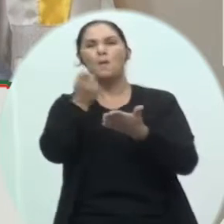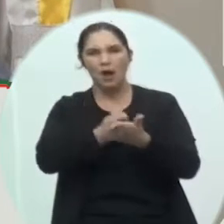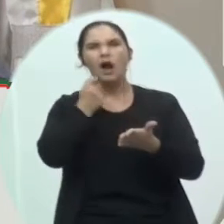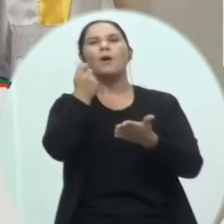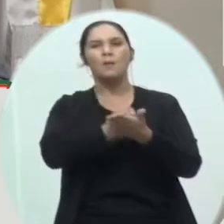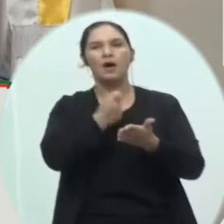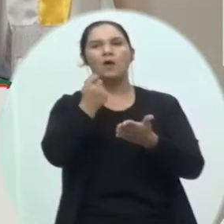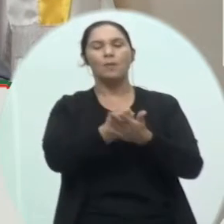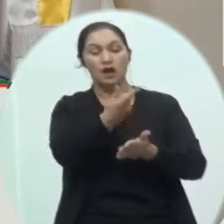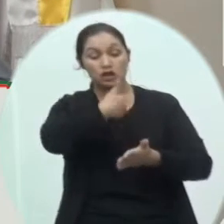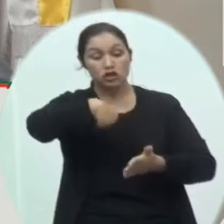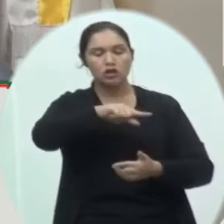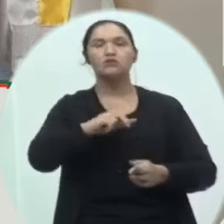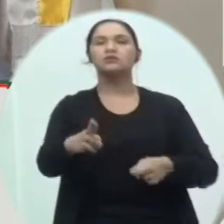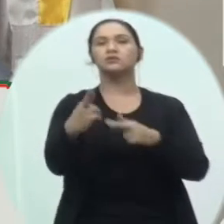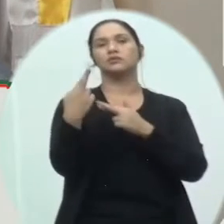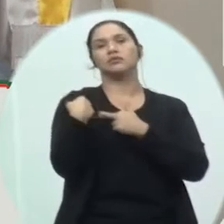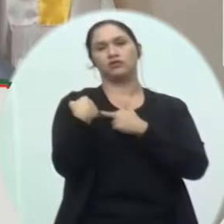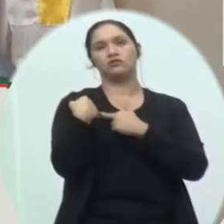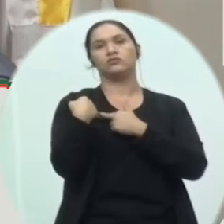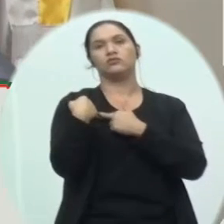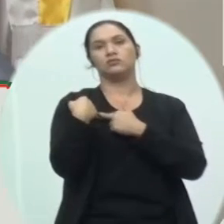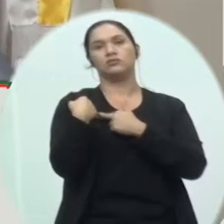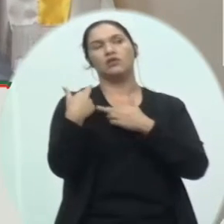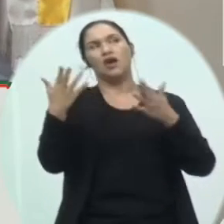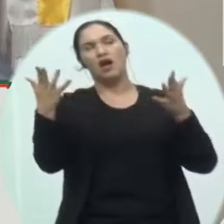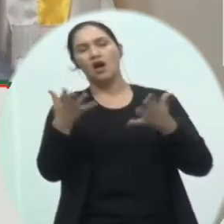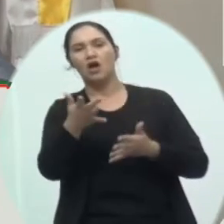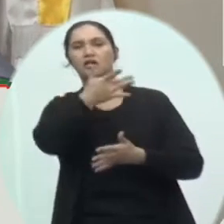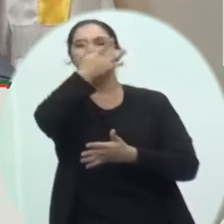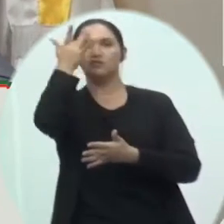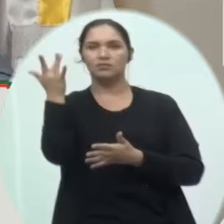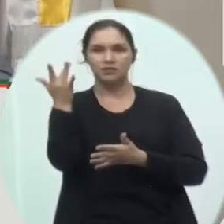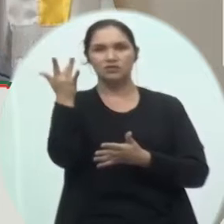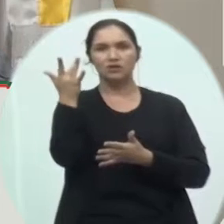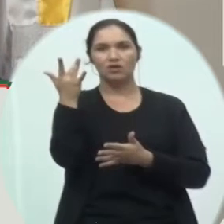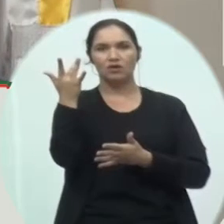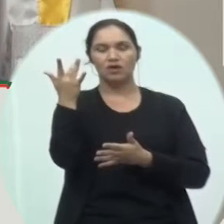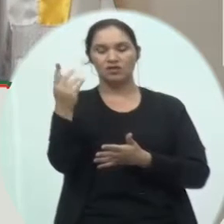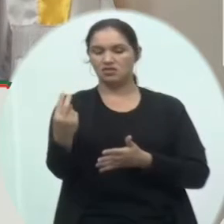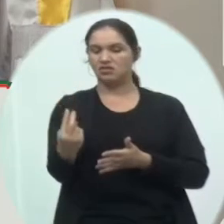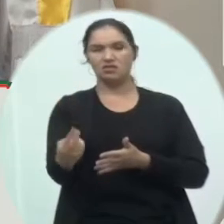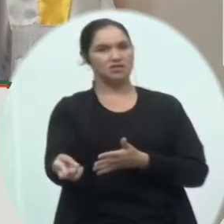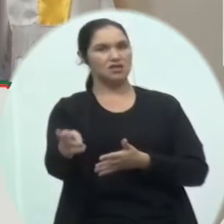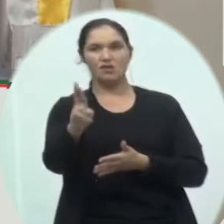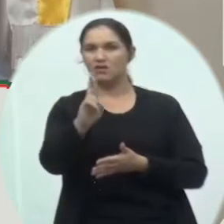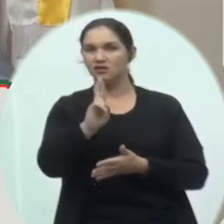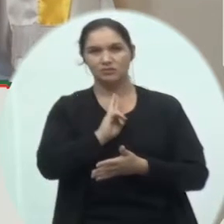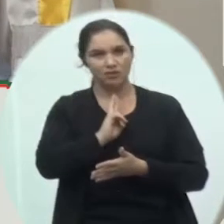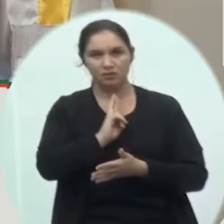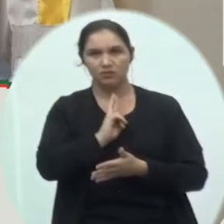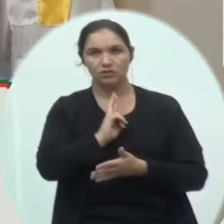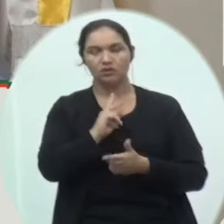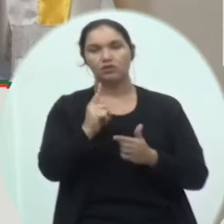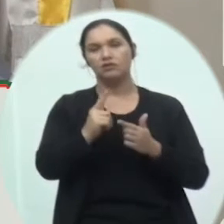Olha, gente, se as pessoas que lá estão não tiver competência para responder um requerimento, elas estão no lugar